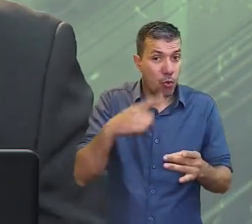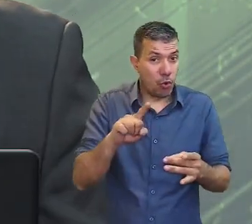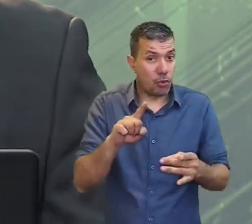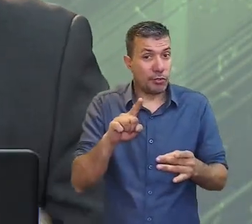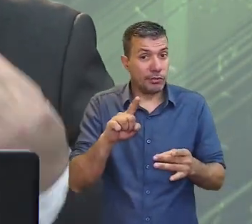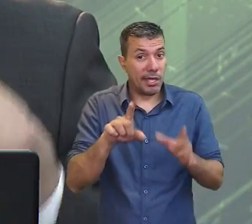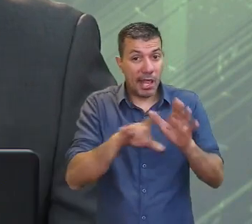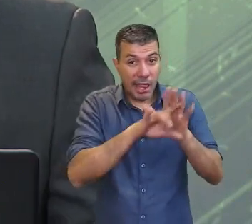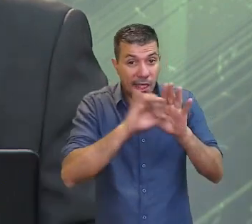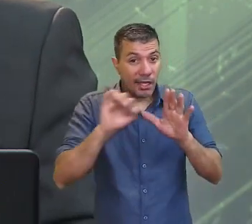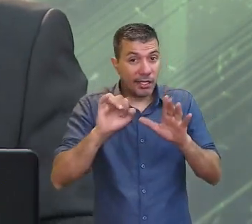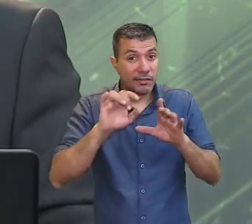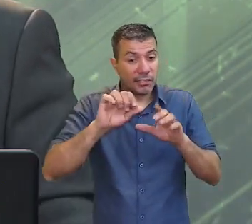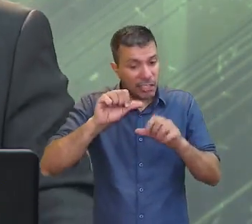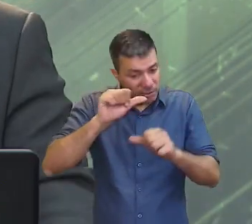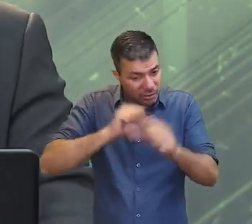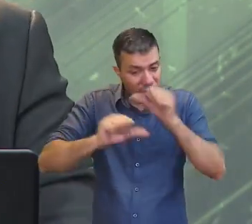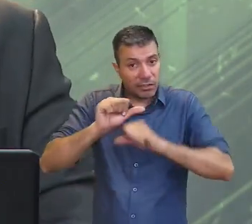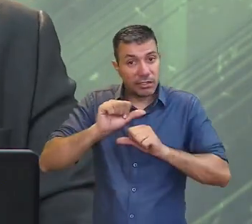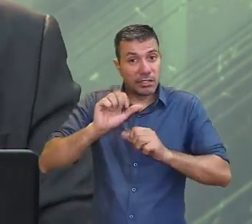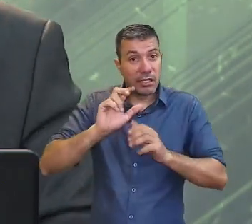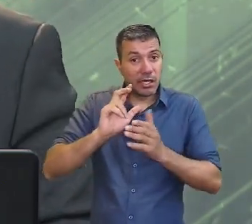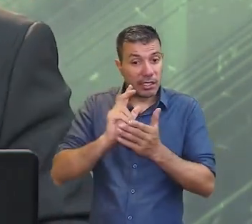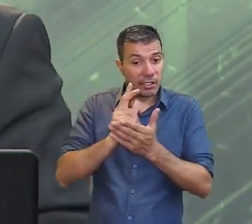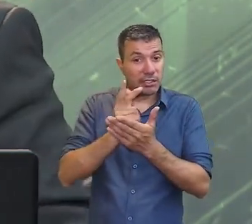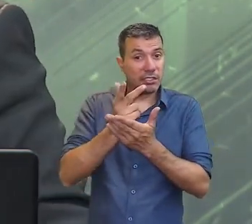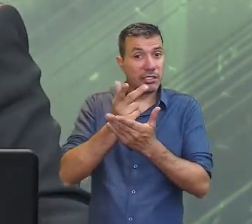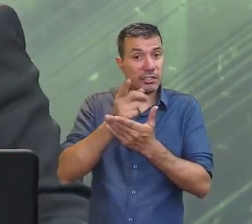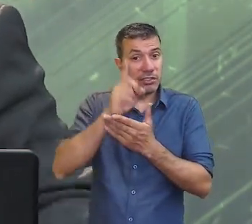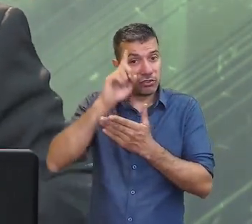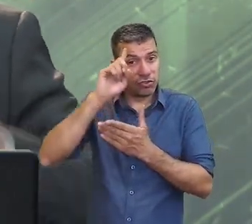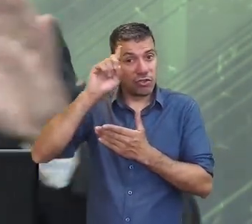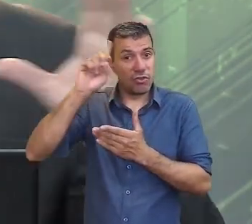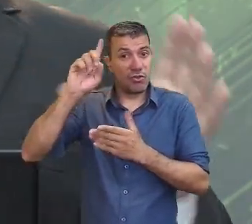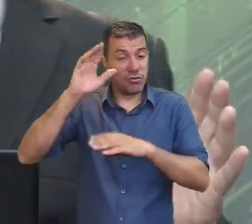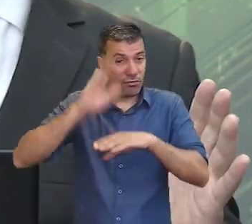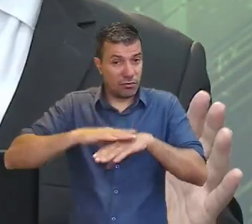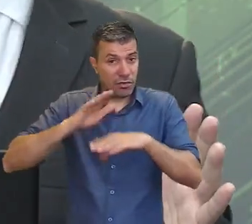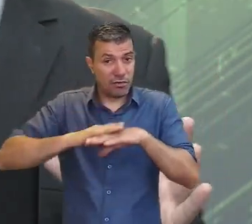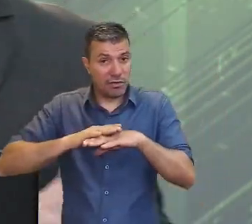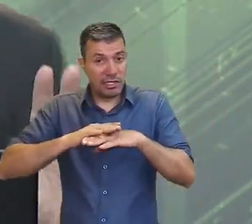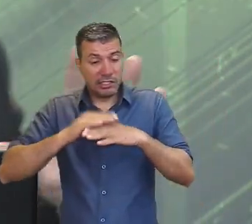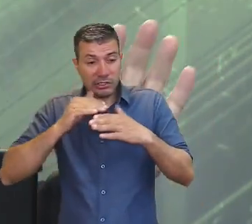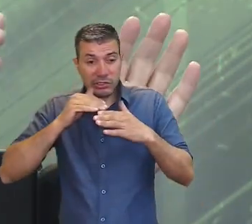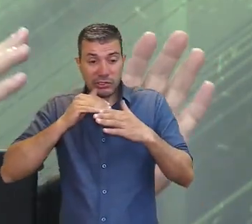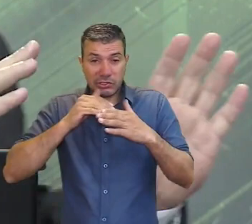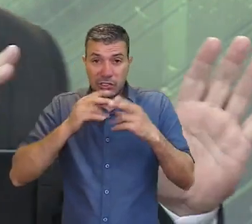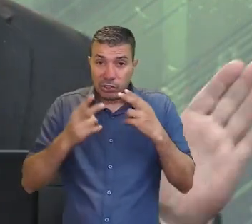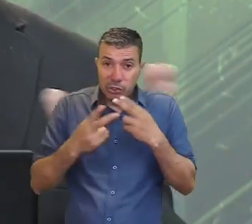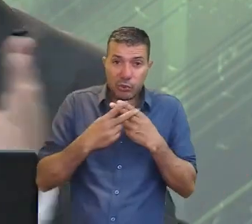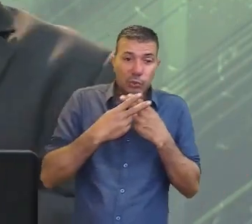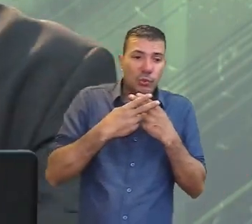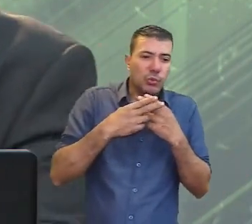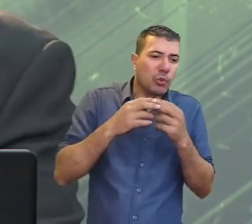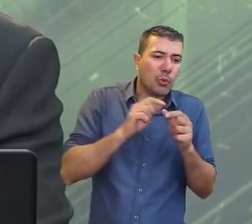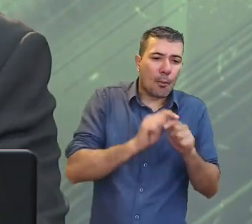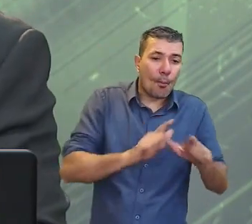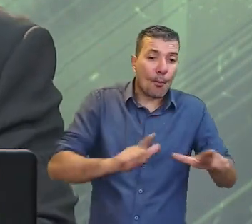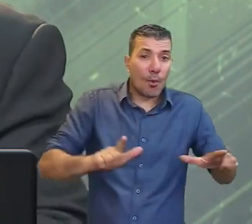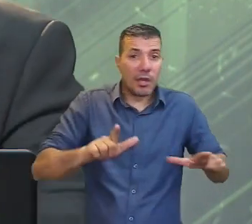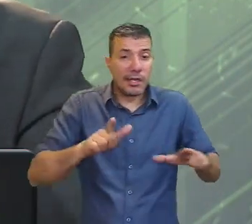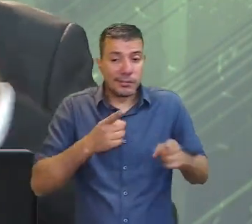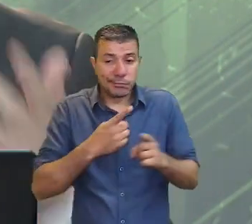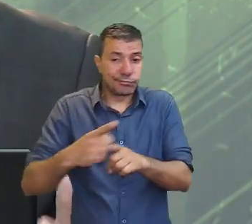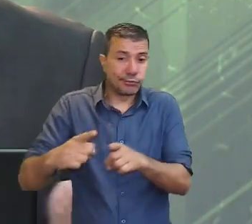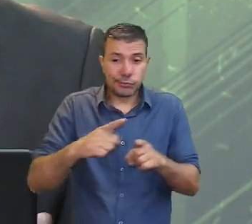essa lei será restaurada e a igreja remanescente de Deus, que estiver oculto no deserto, naquele período onde ela foi